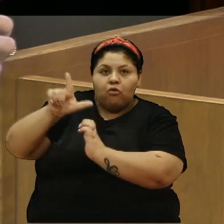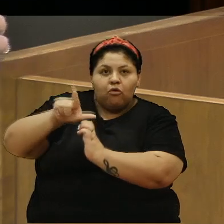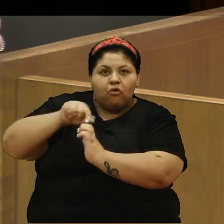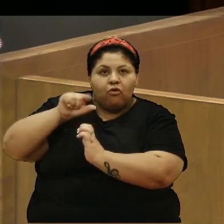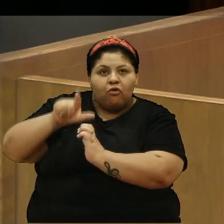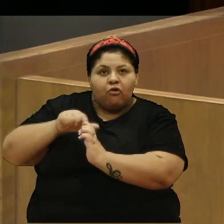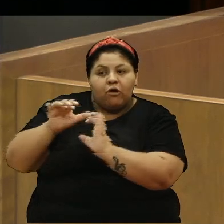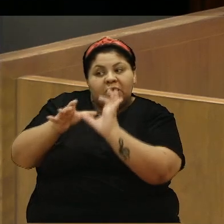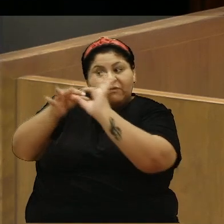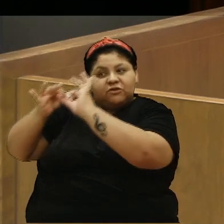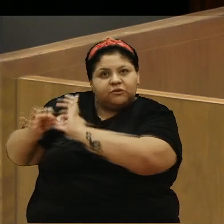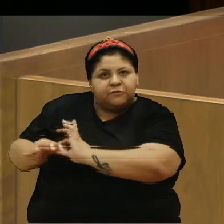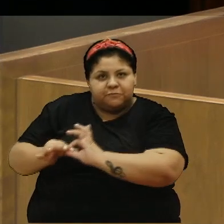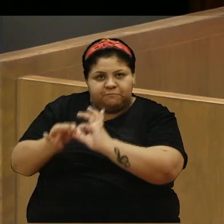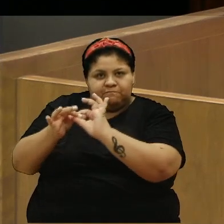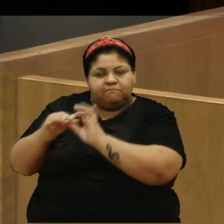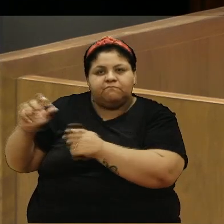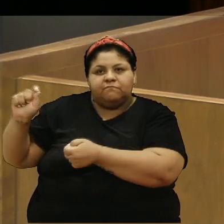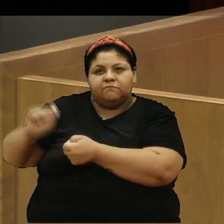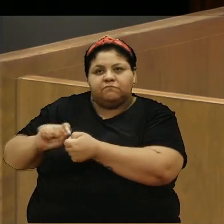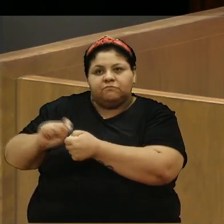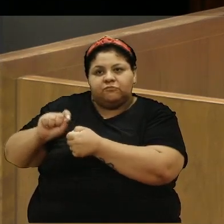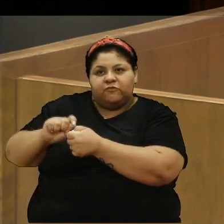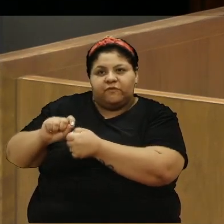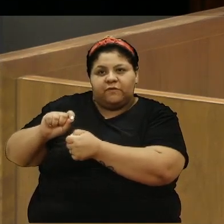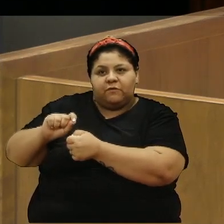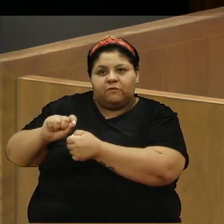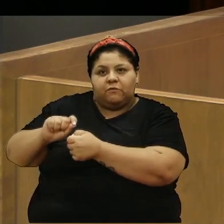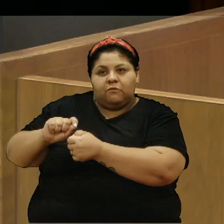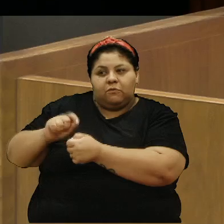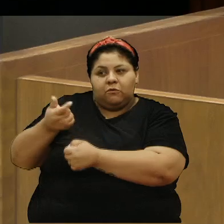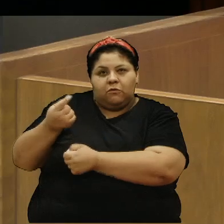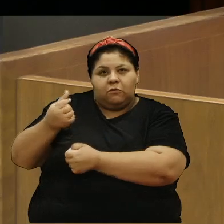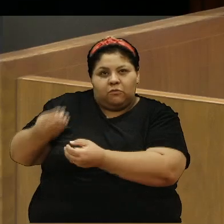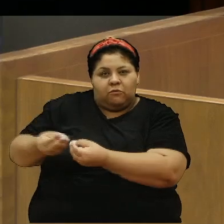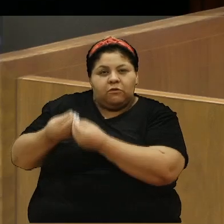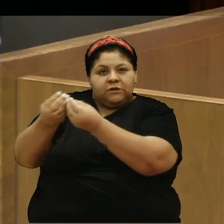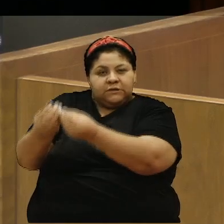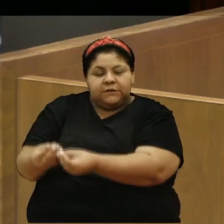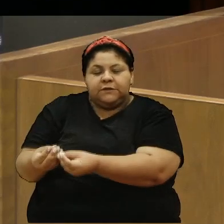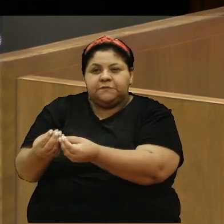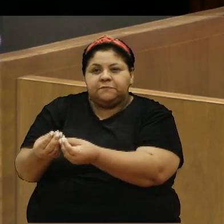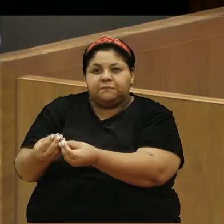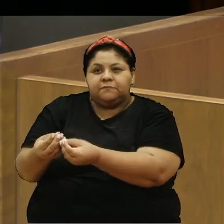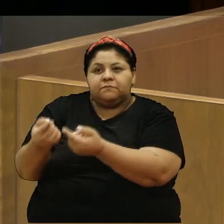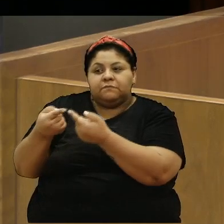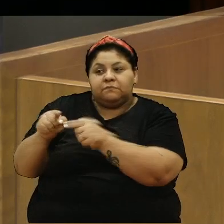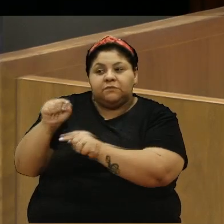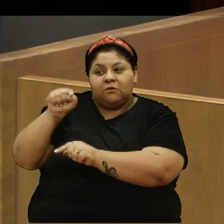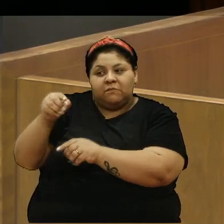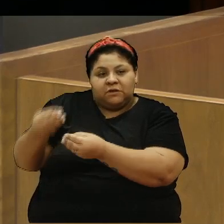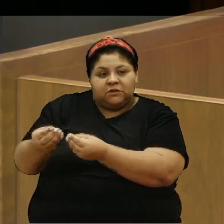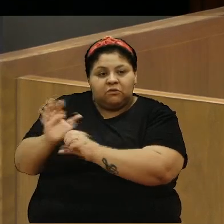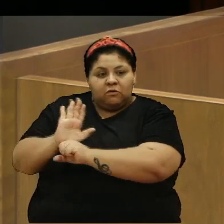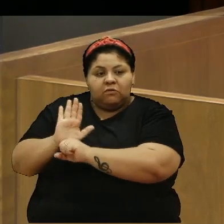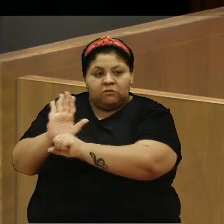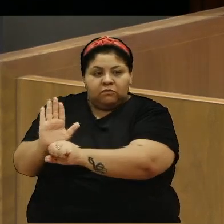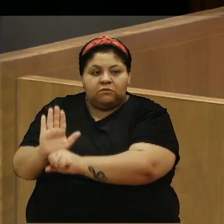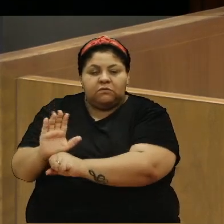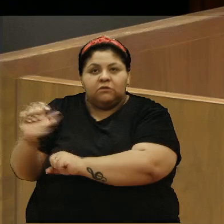são associados, eles fazem uma contribuição mensal, que é insignificante, mas com essa contribuição,